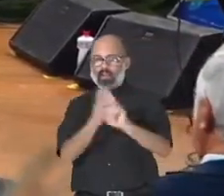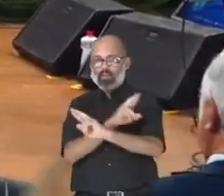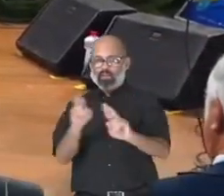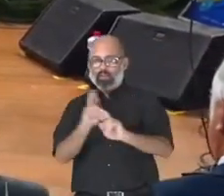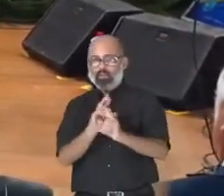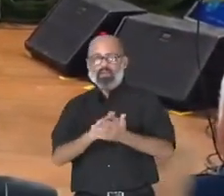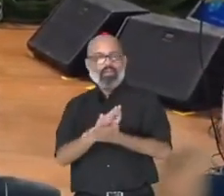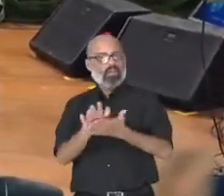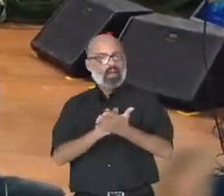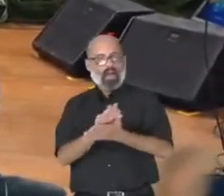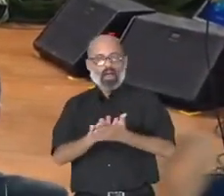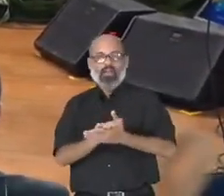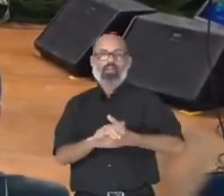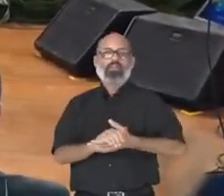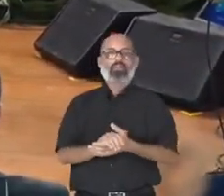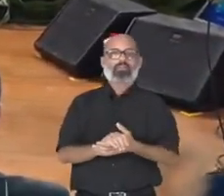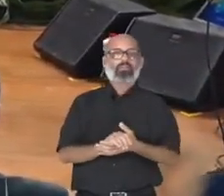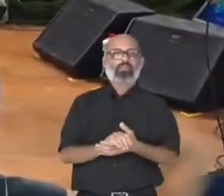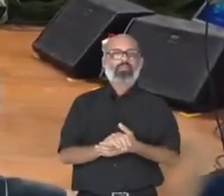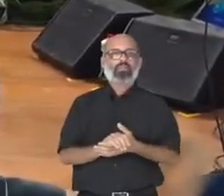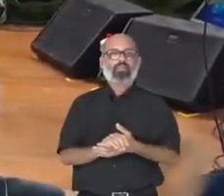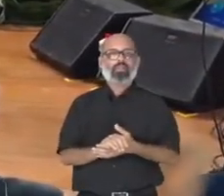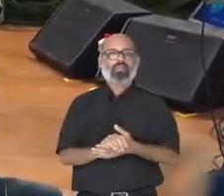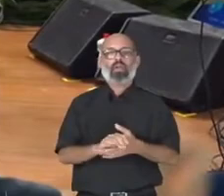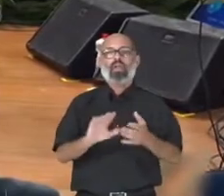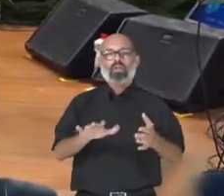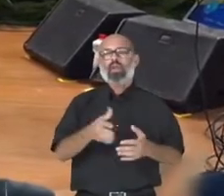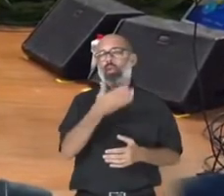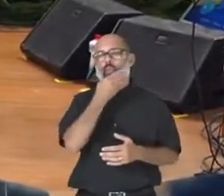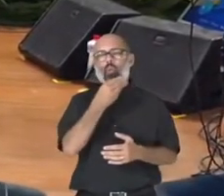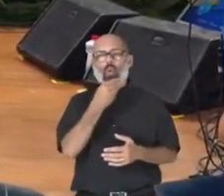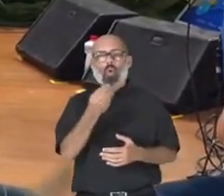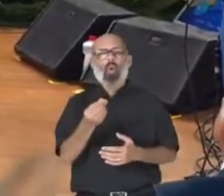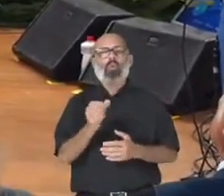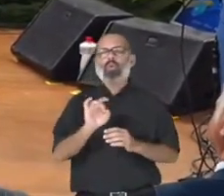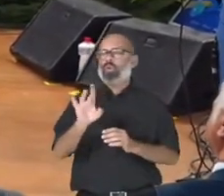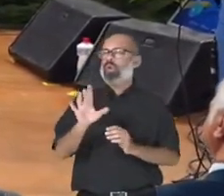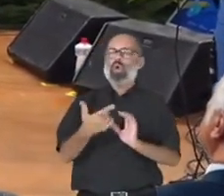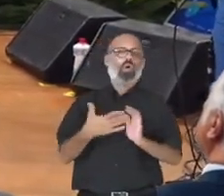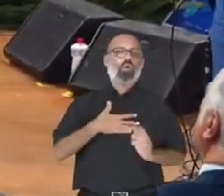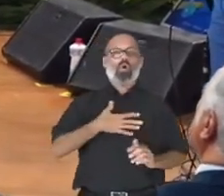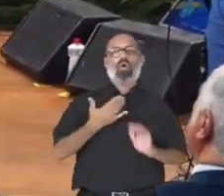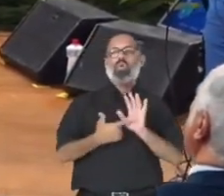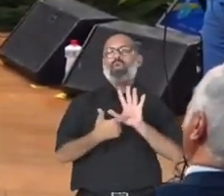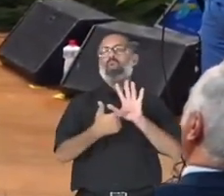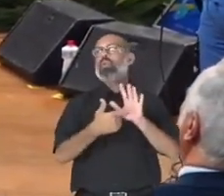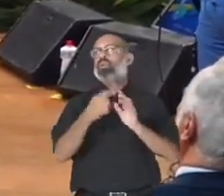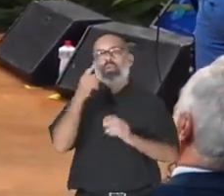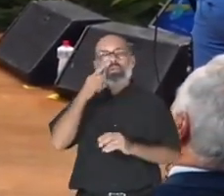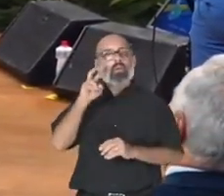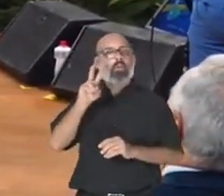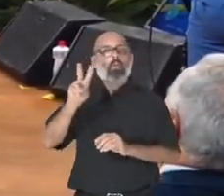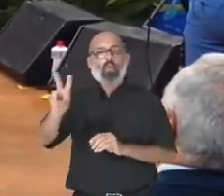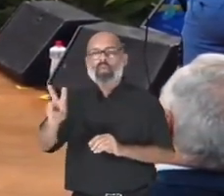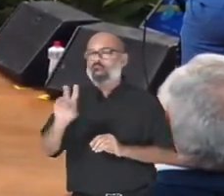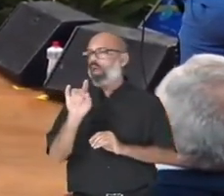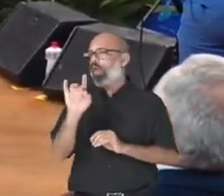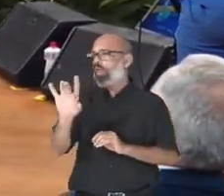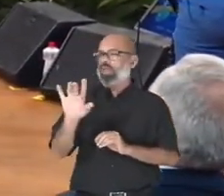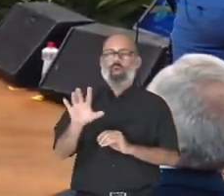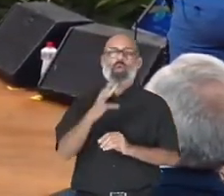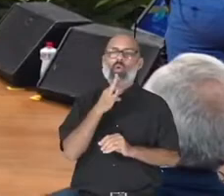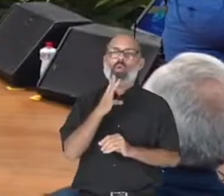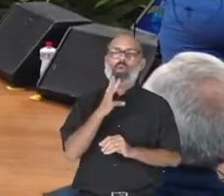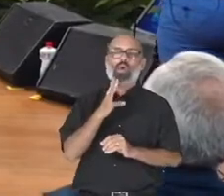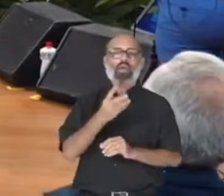Vou falar de novo, nós vivemos uma era agora de um monte de gente que só revela. E eu não é errado, eu conheço o dom de revelação. Mas quando você